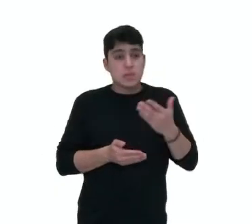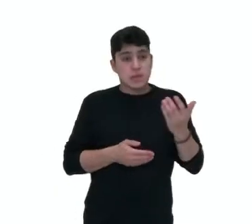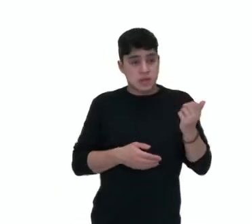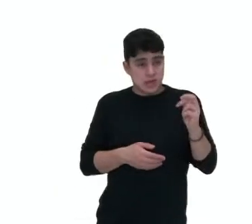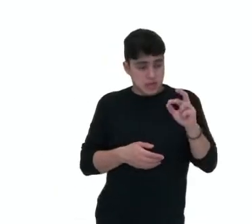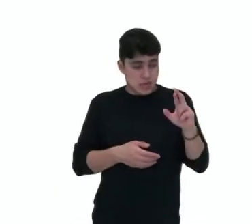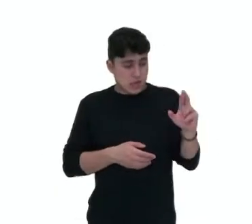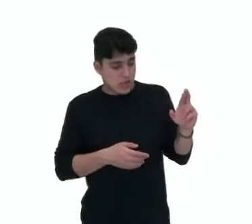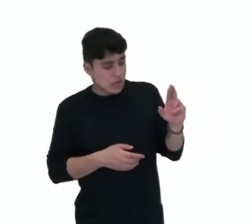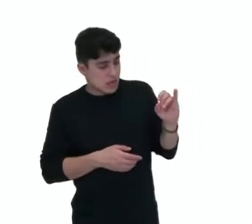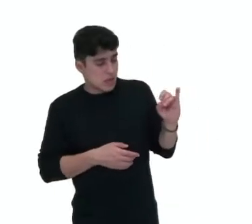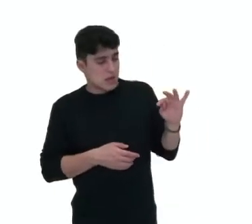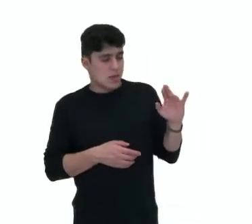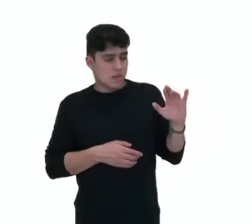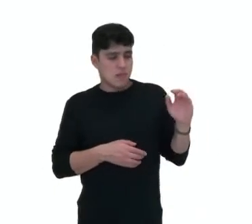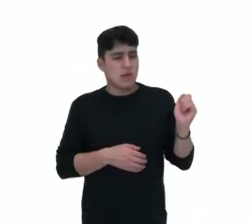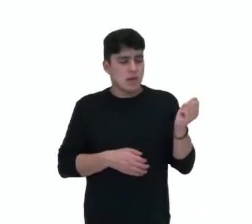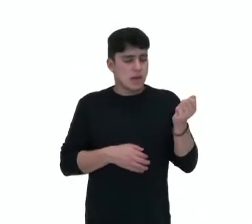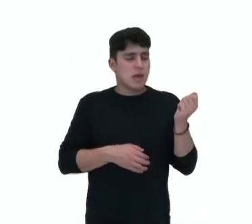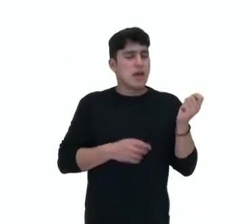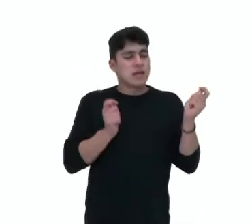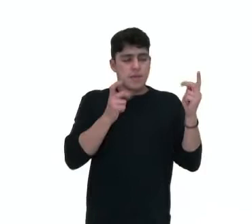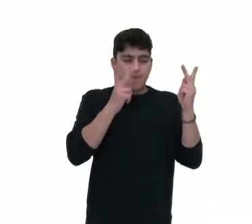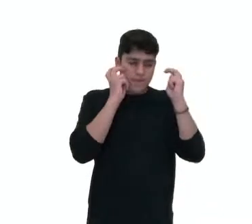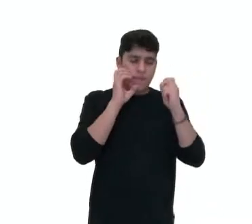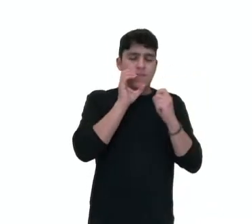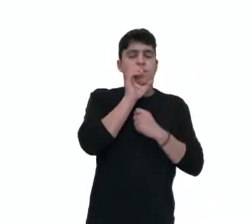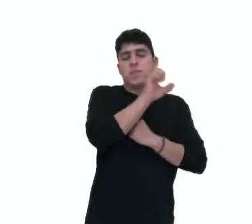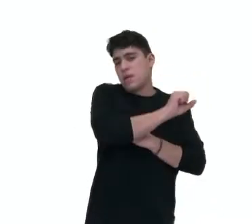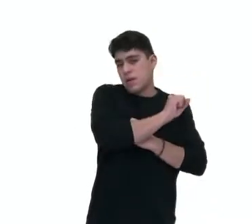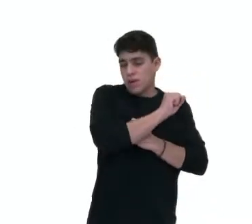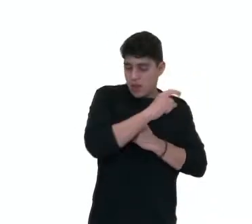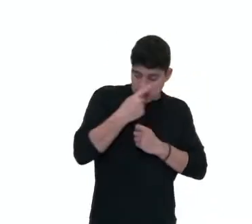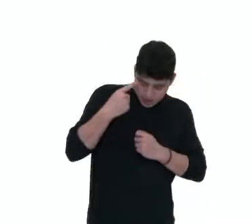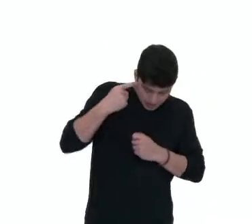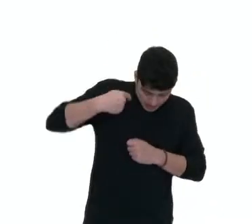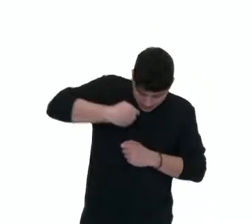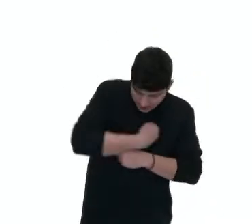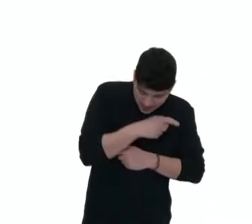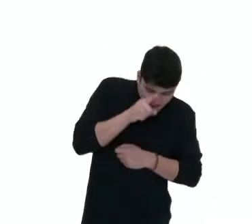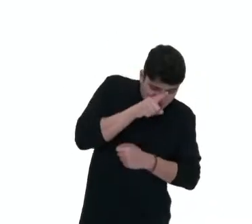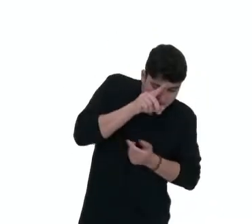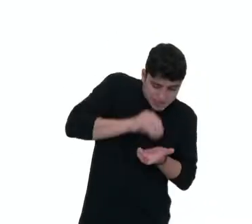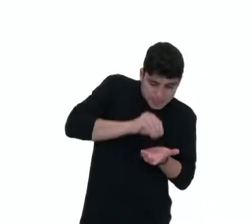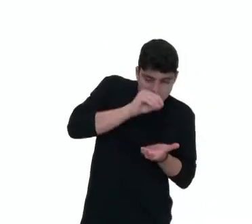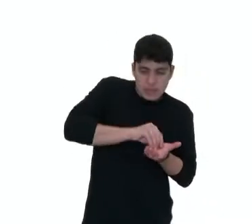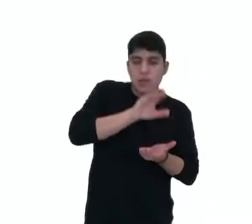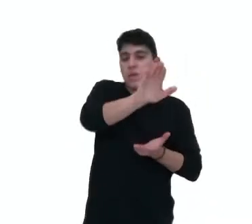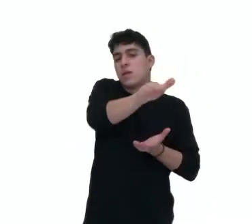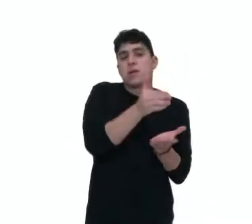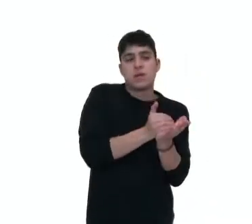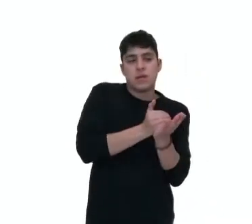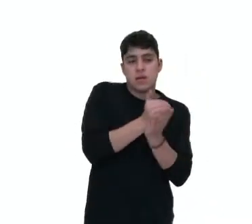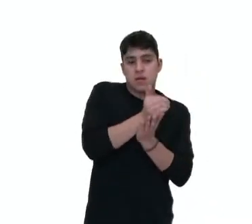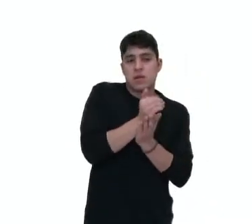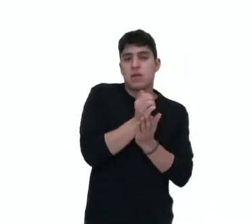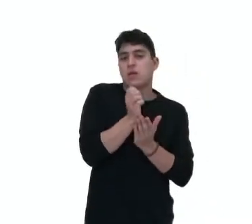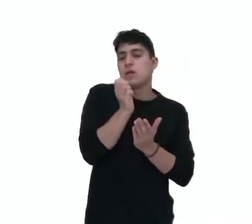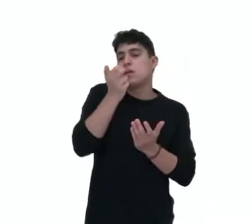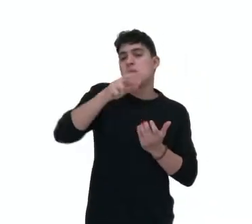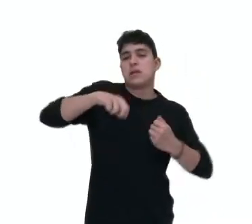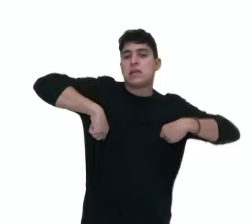provoca alguns sinais rapidamente percebidos pela pessoa. São eles. Então, ela começa a